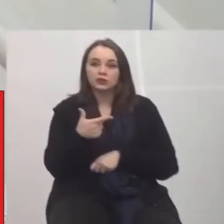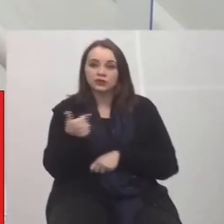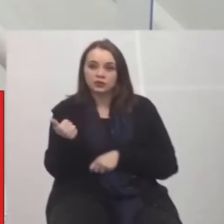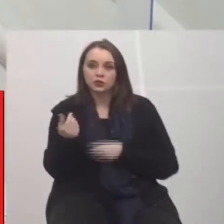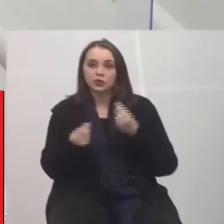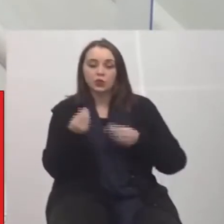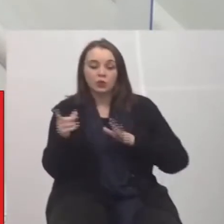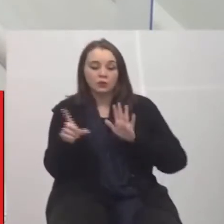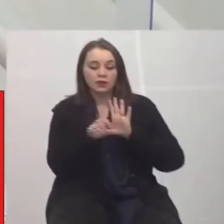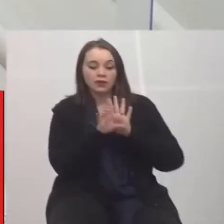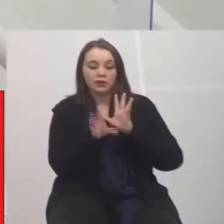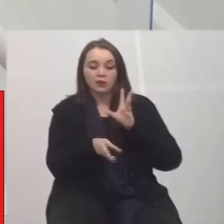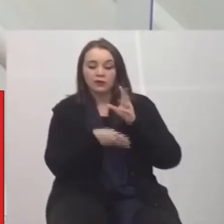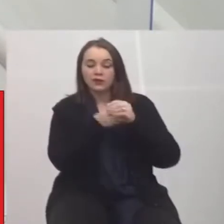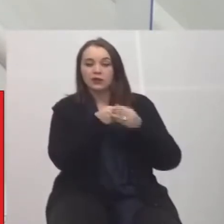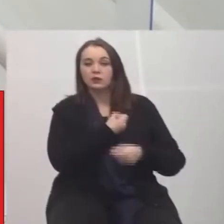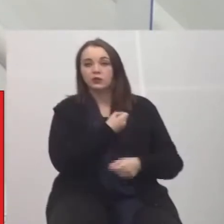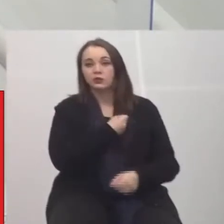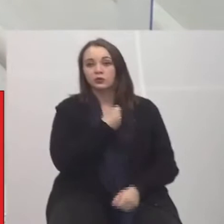Lei Complementar